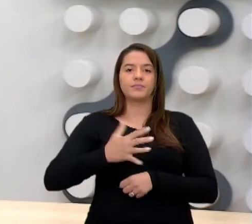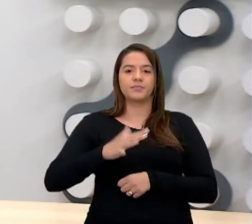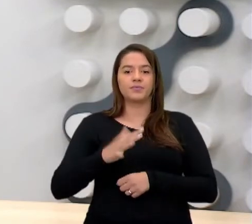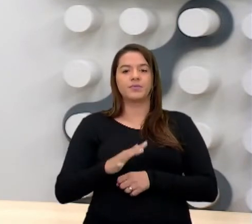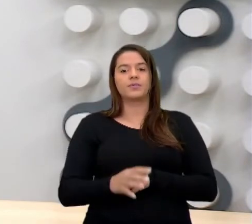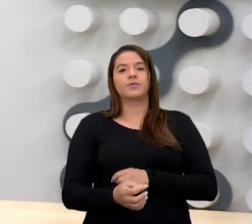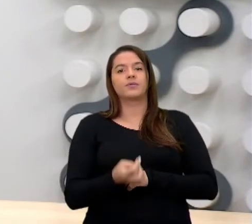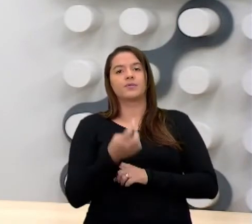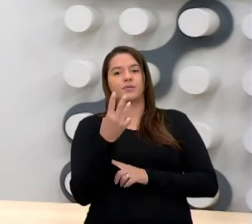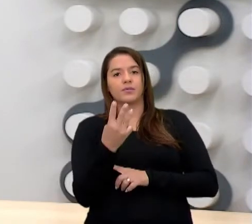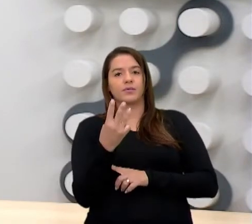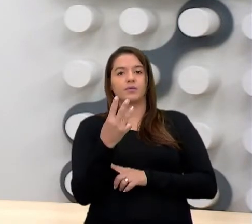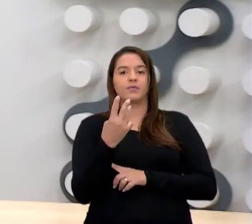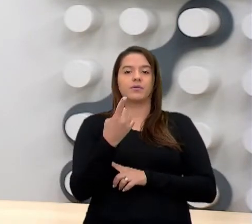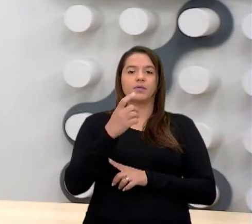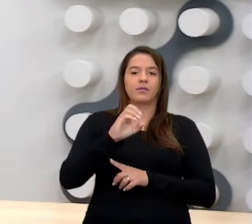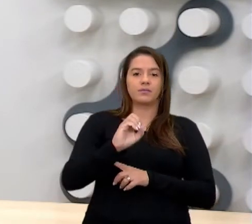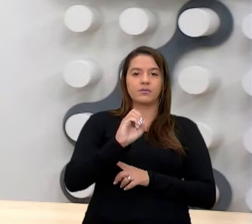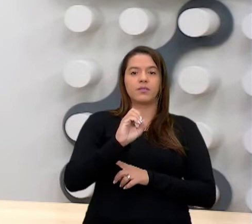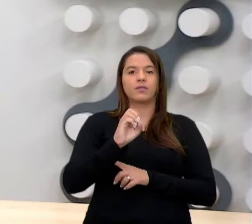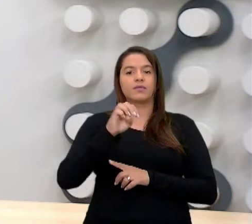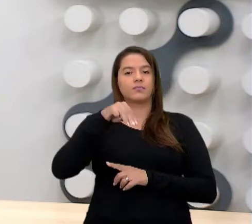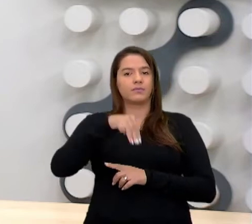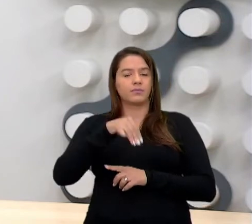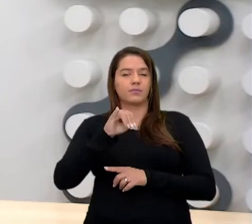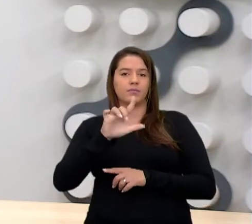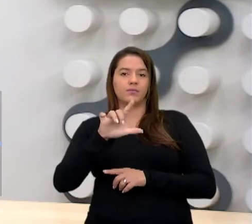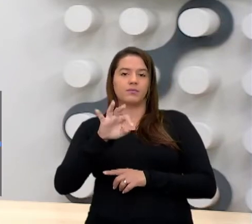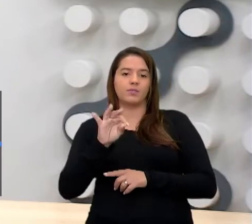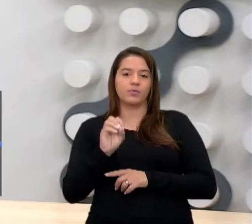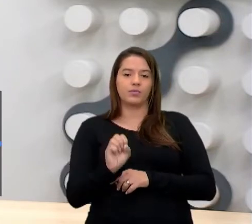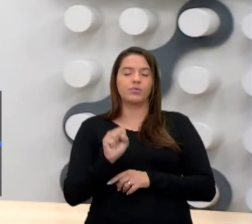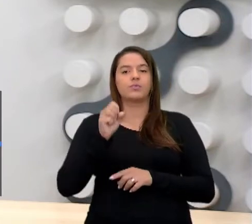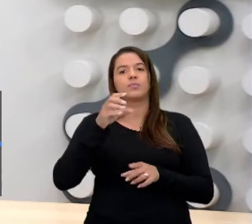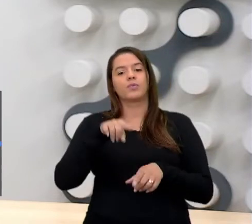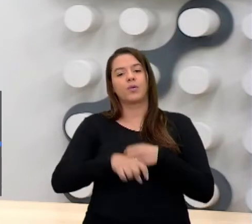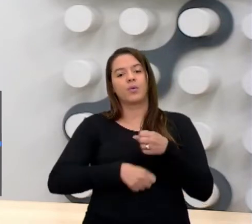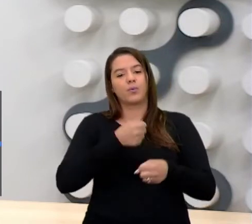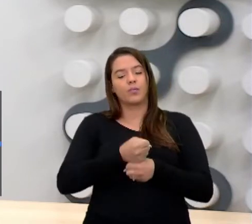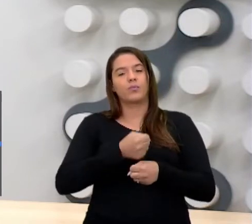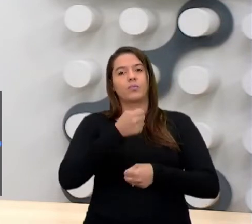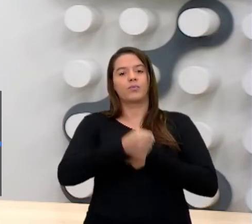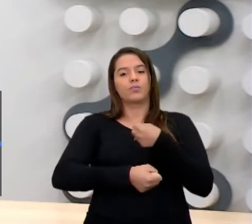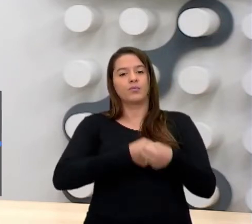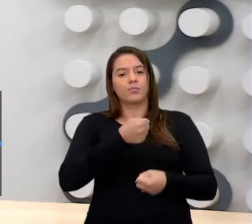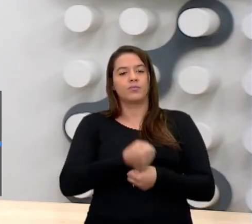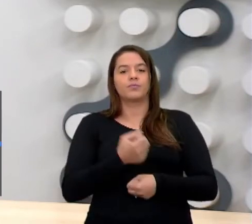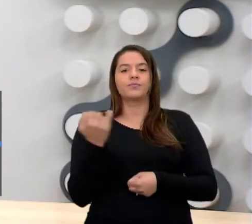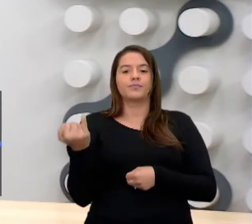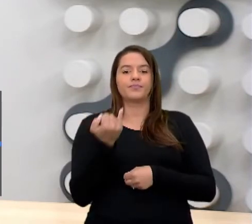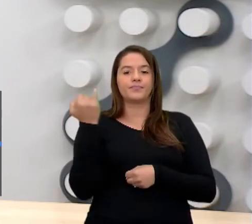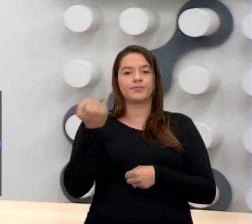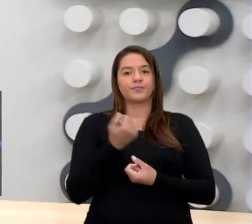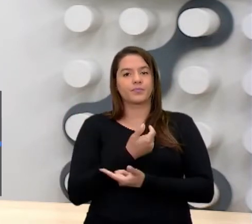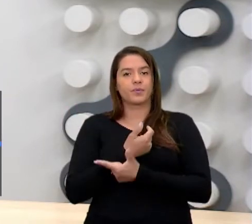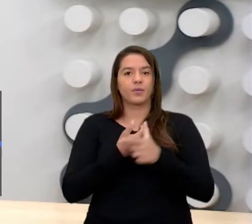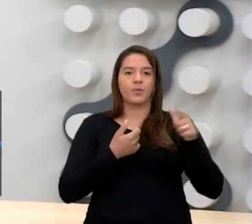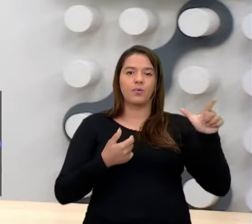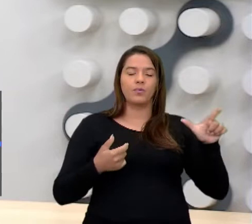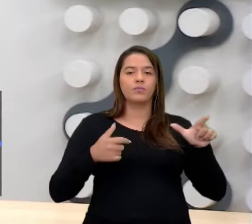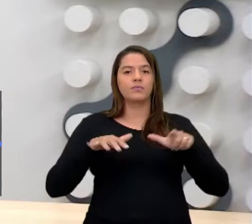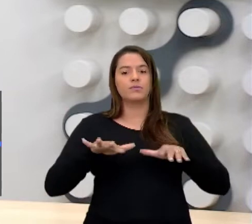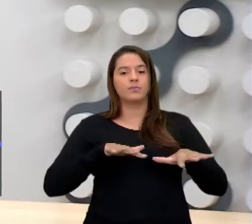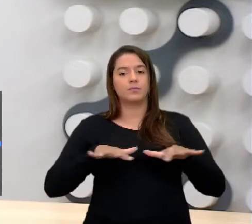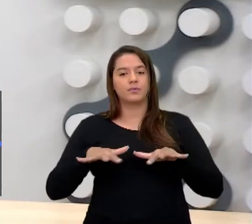10 milímetros por ano, tá certo? Então é interessante aí retratar isso aí para vocês. O outro movimento que a gente